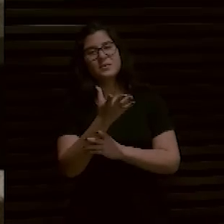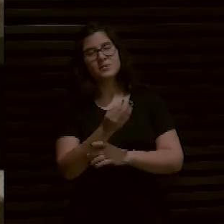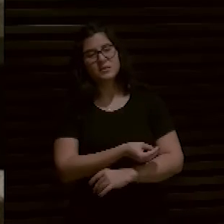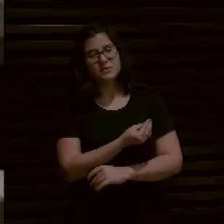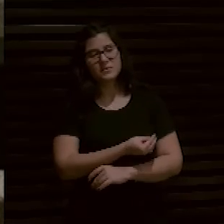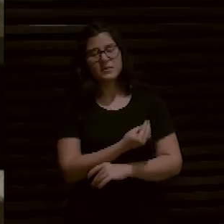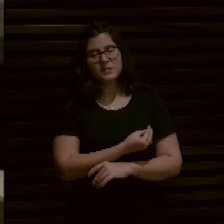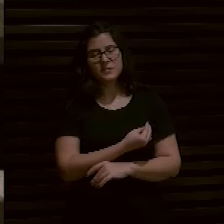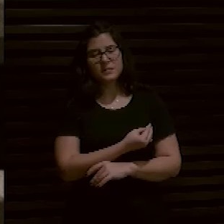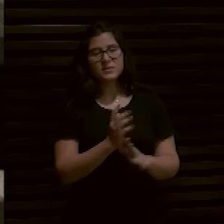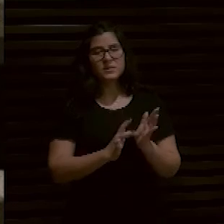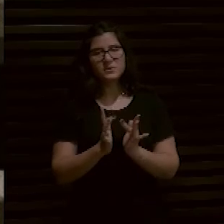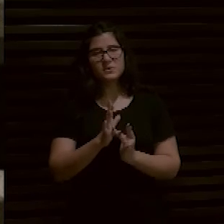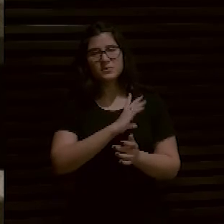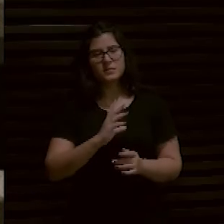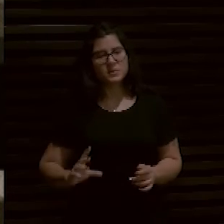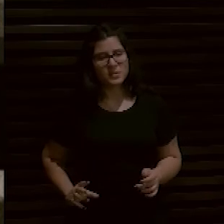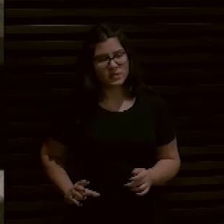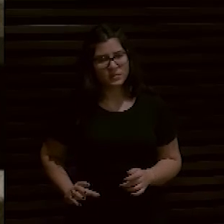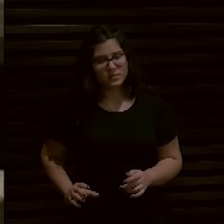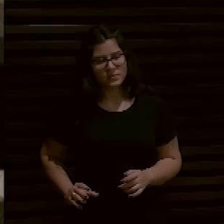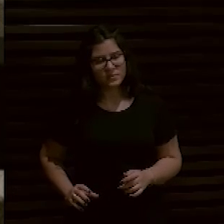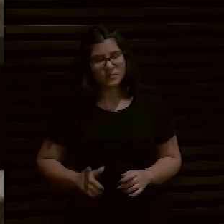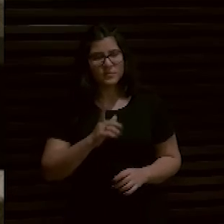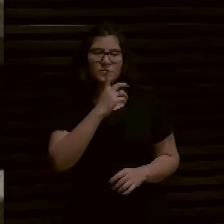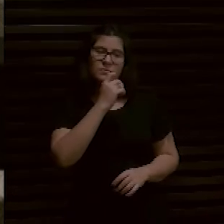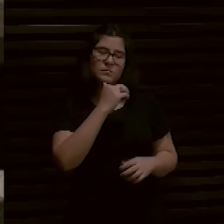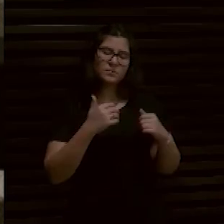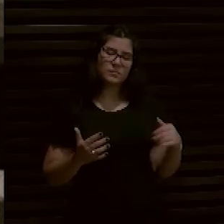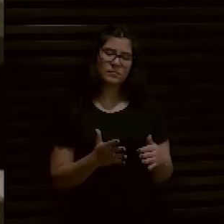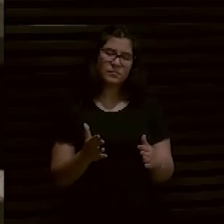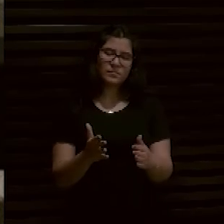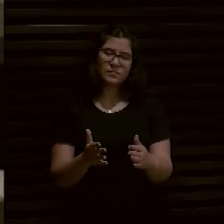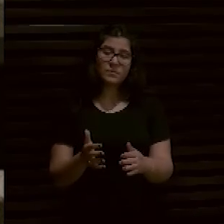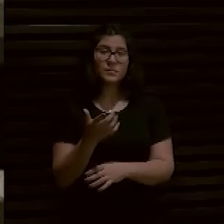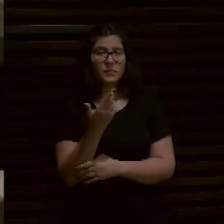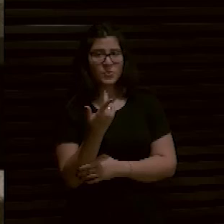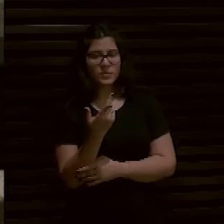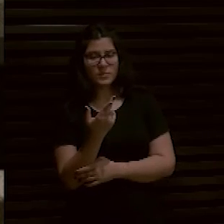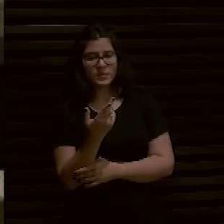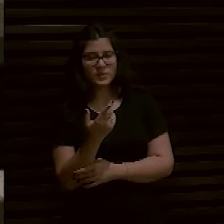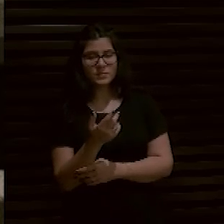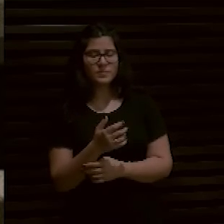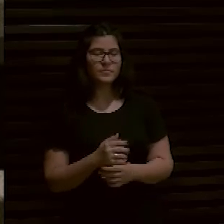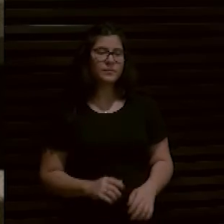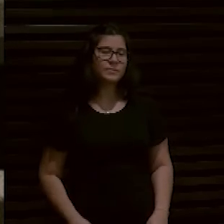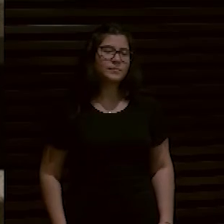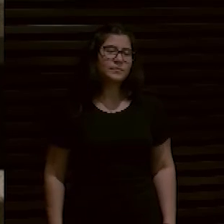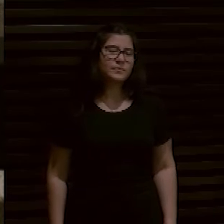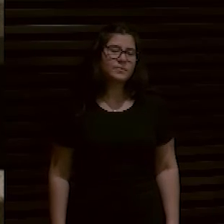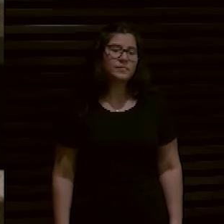vida, Jesus Cristo. As águas. Igualmente, seguimos. Aos